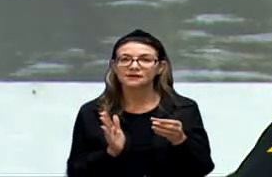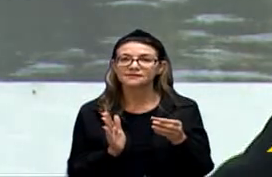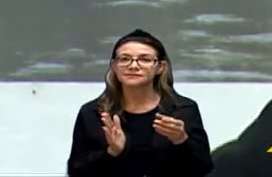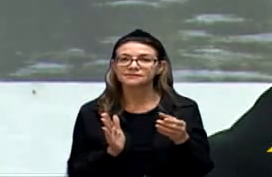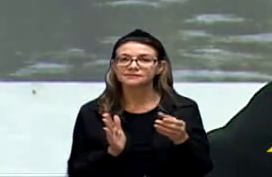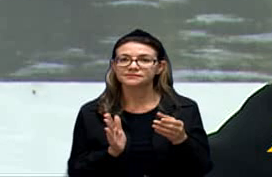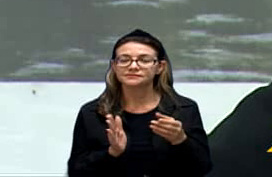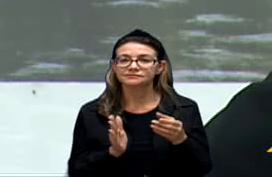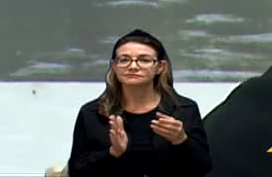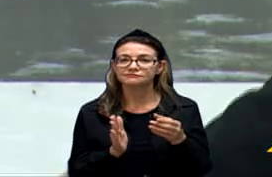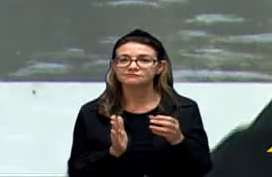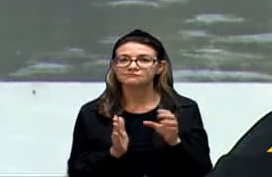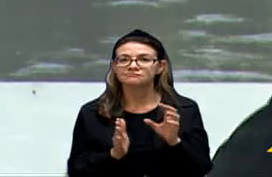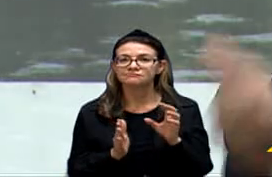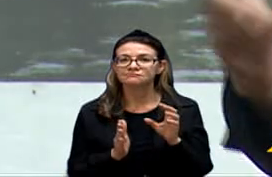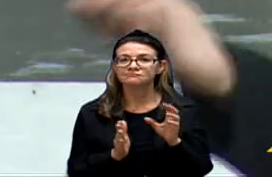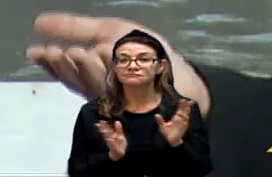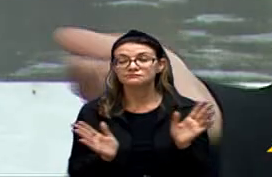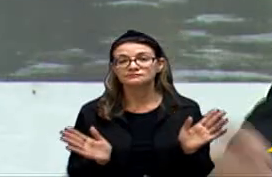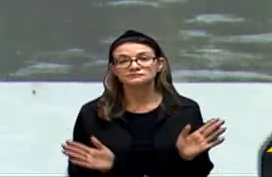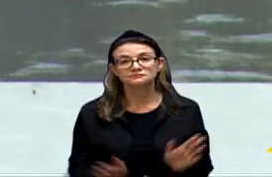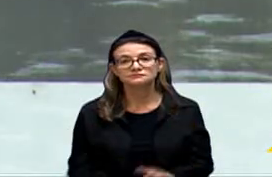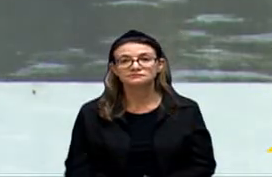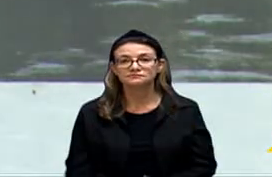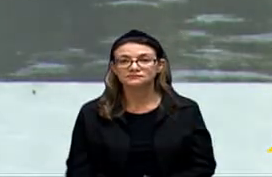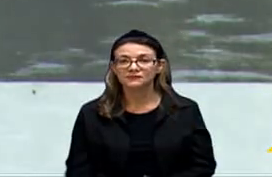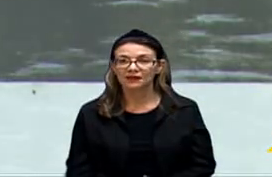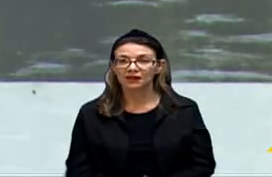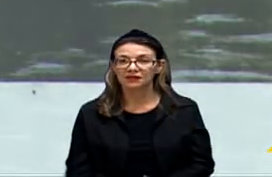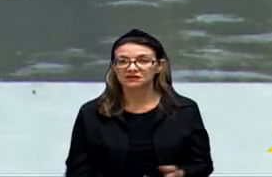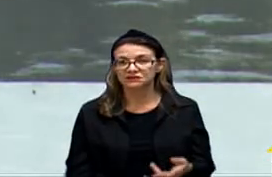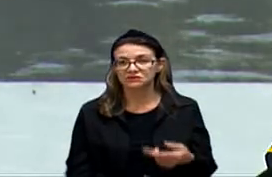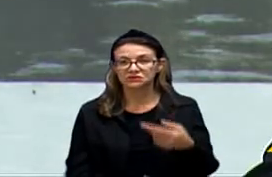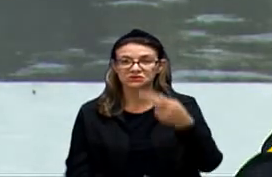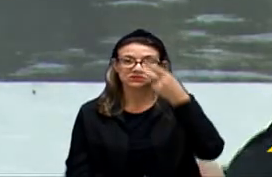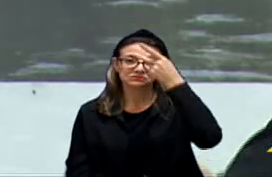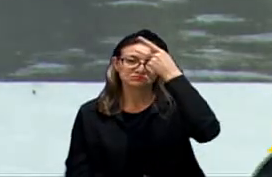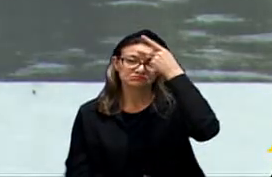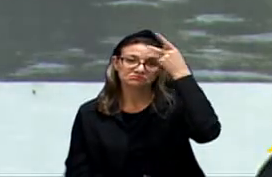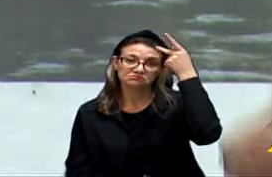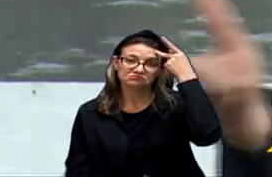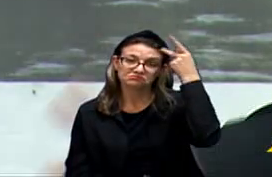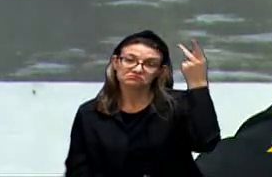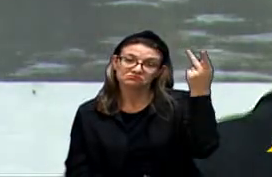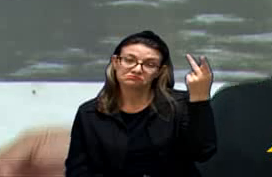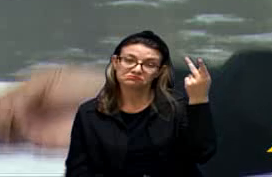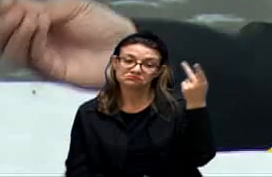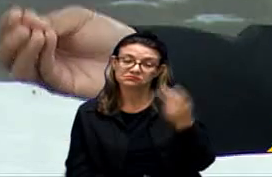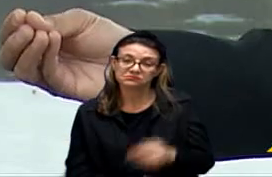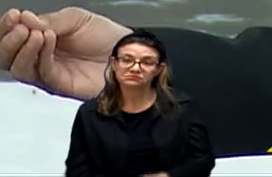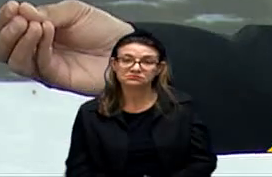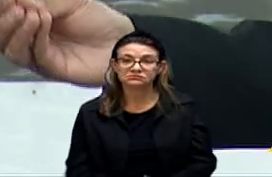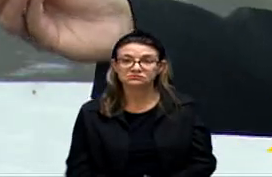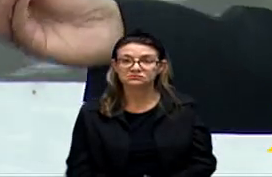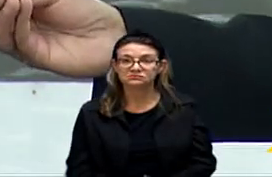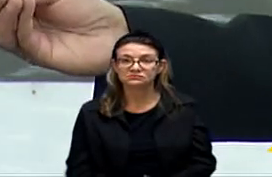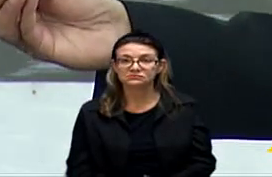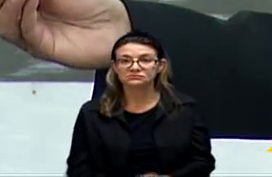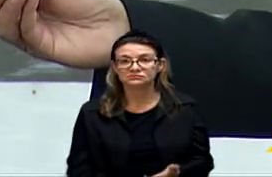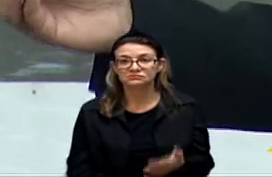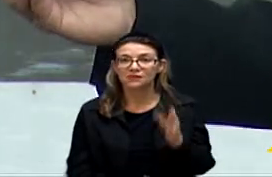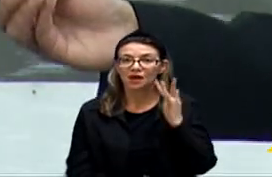sua questão psicológica Ach que afetada Mas eu não estou mentindo e não e não reconheço isso né